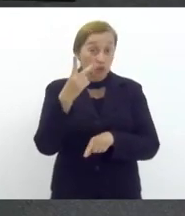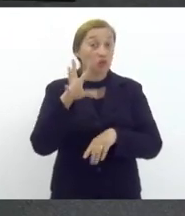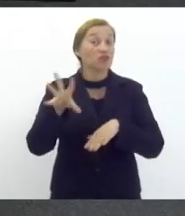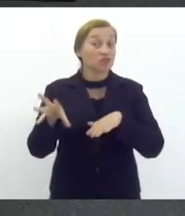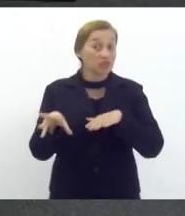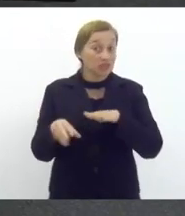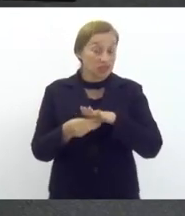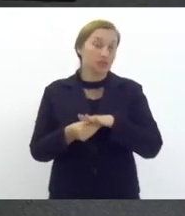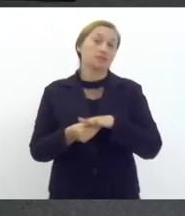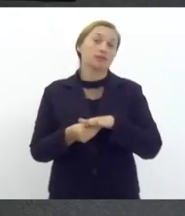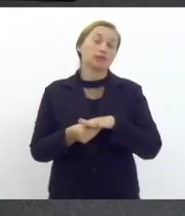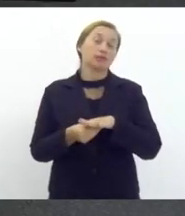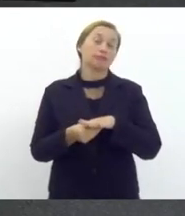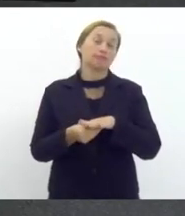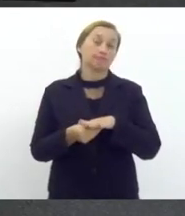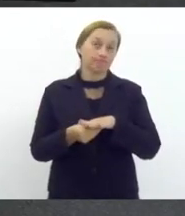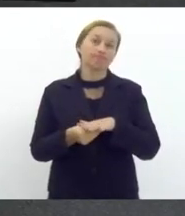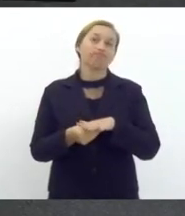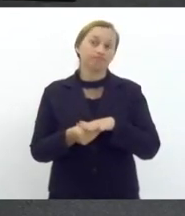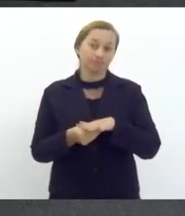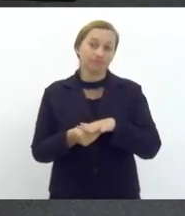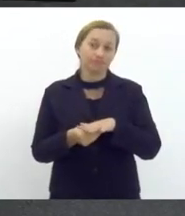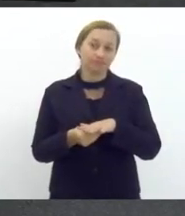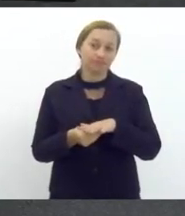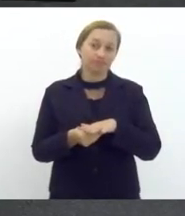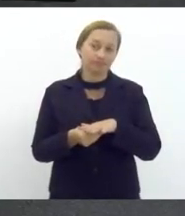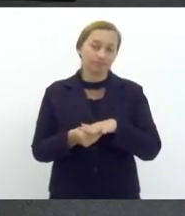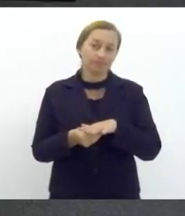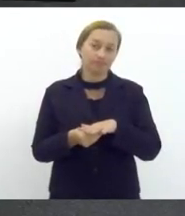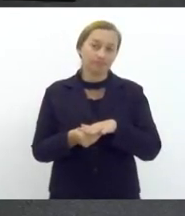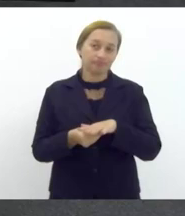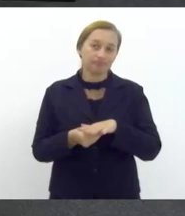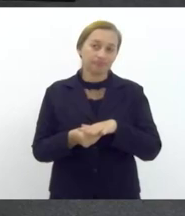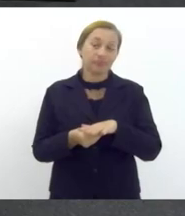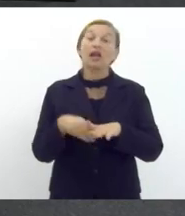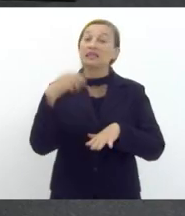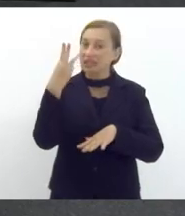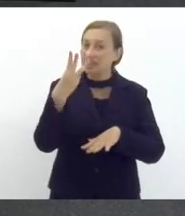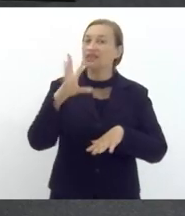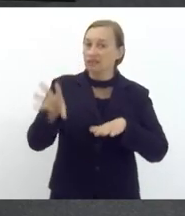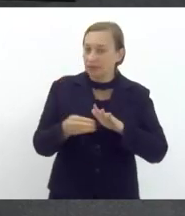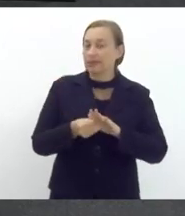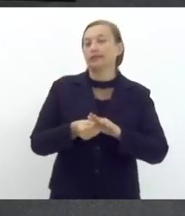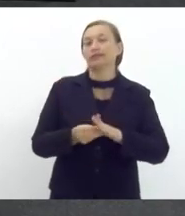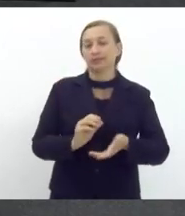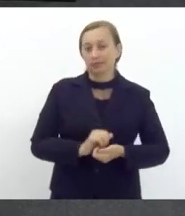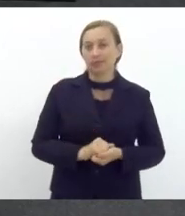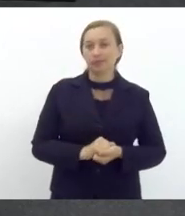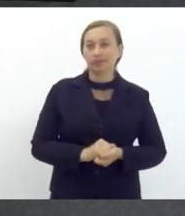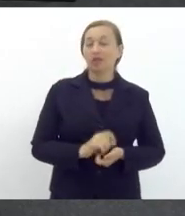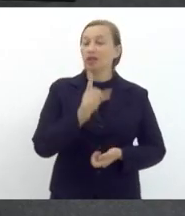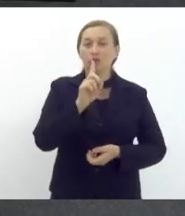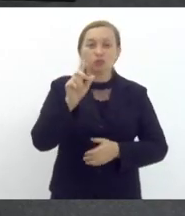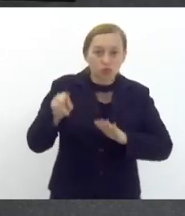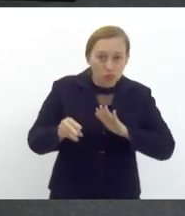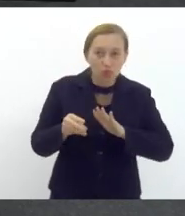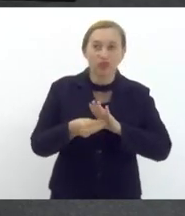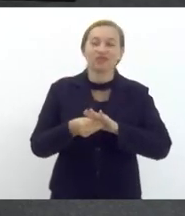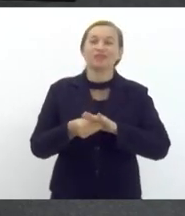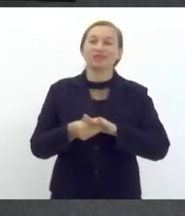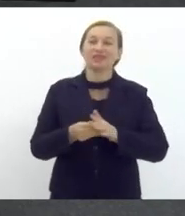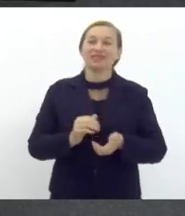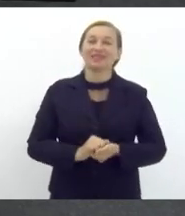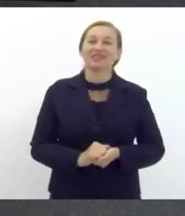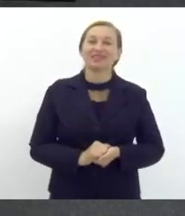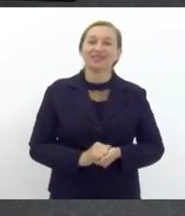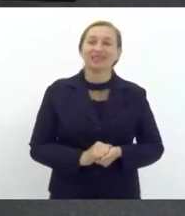não duas duas duas não três emendas não duas emendas